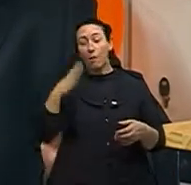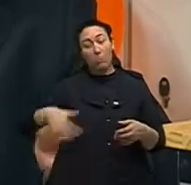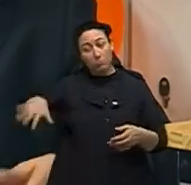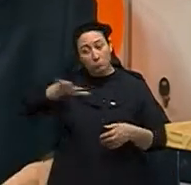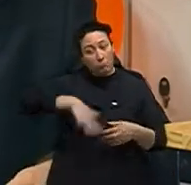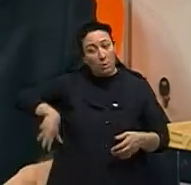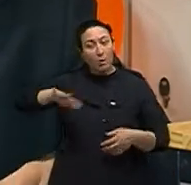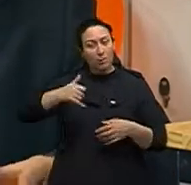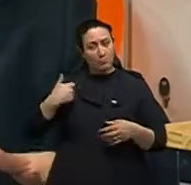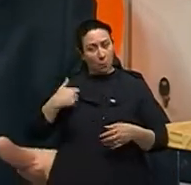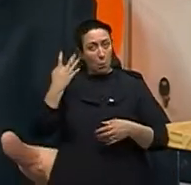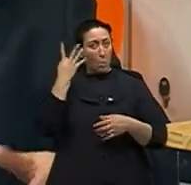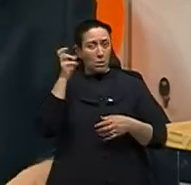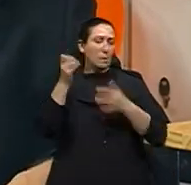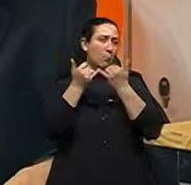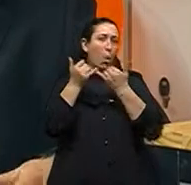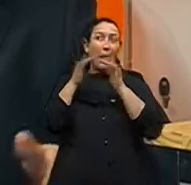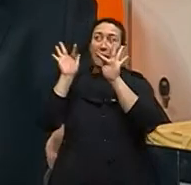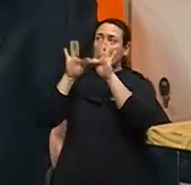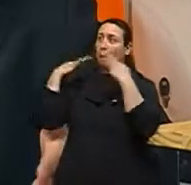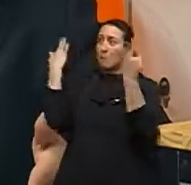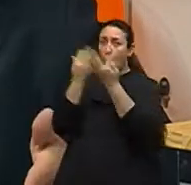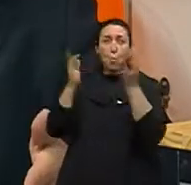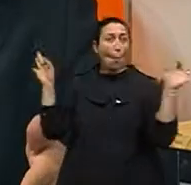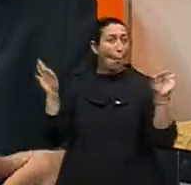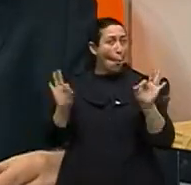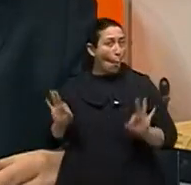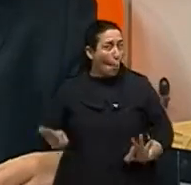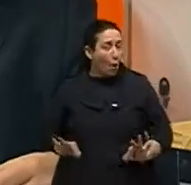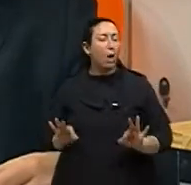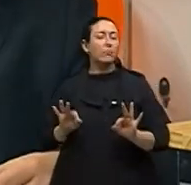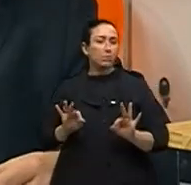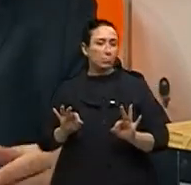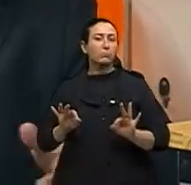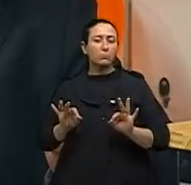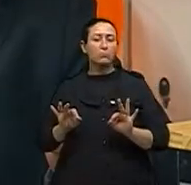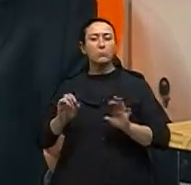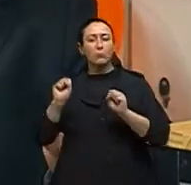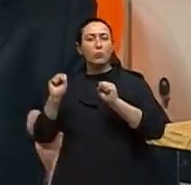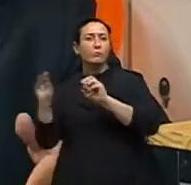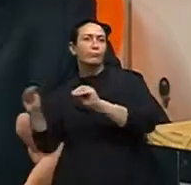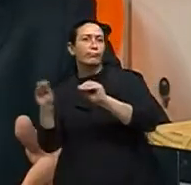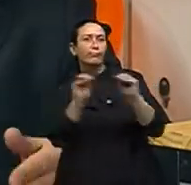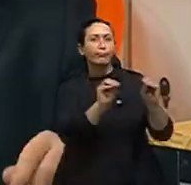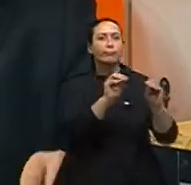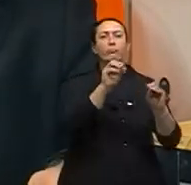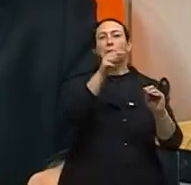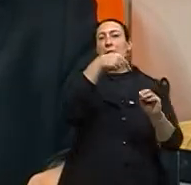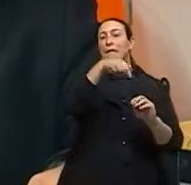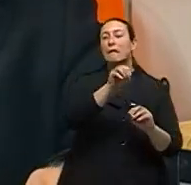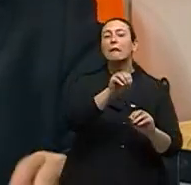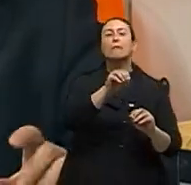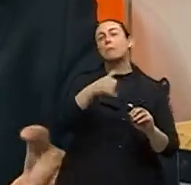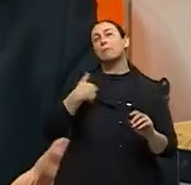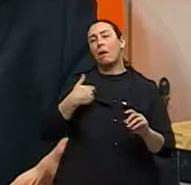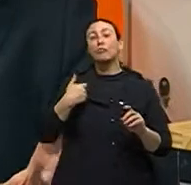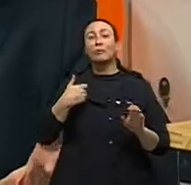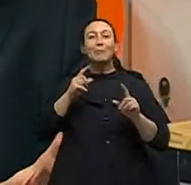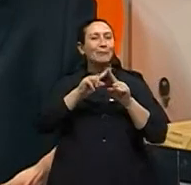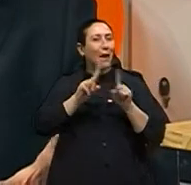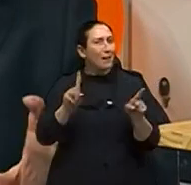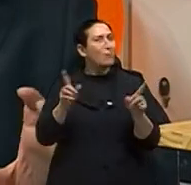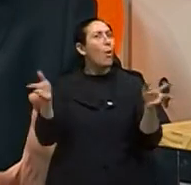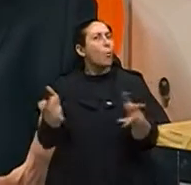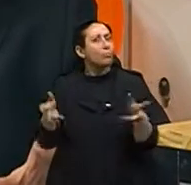tem familiares com câncer de próstata ao 70 e ela mudou passou do 50 aos 70 porque se viu